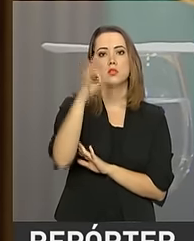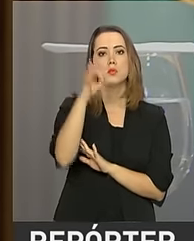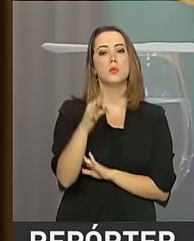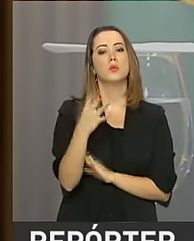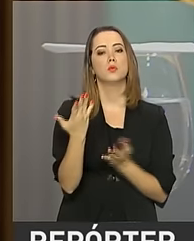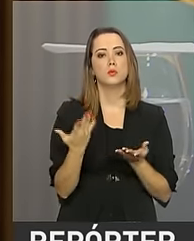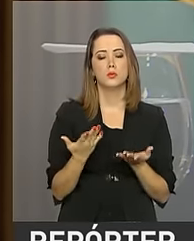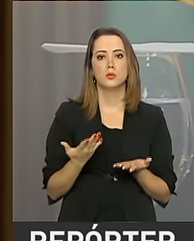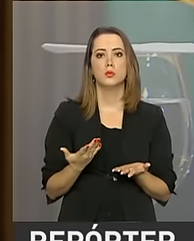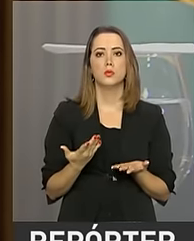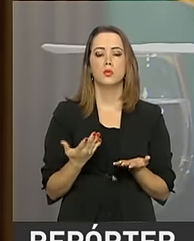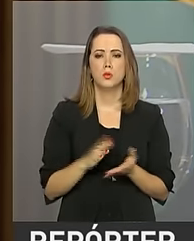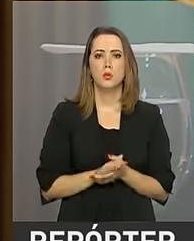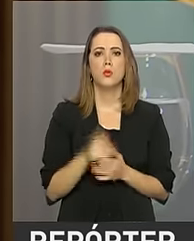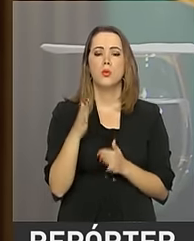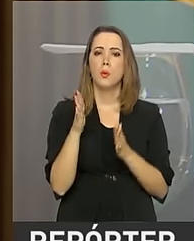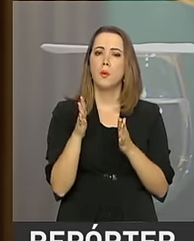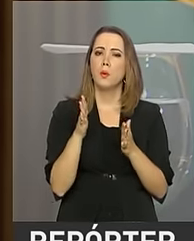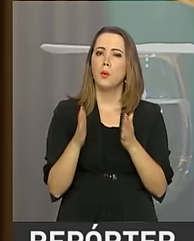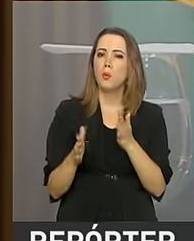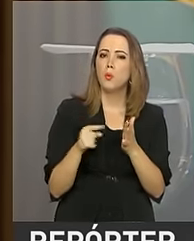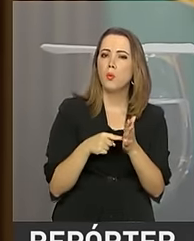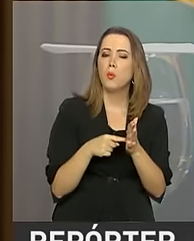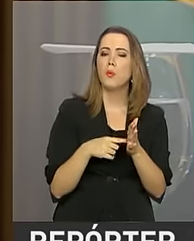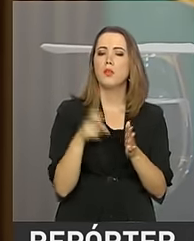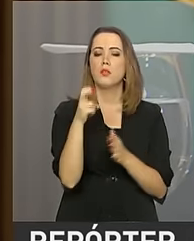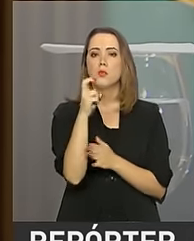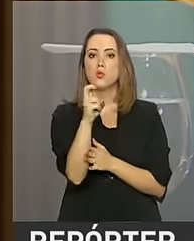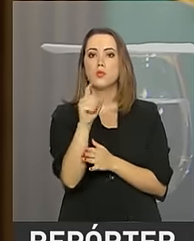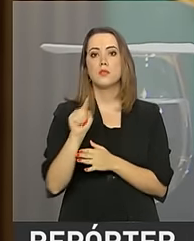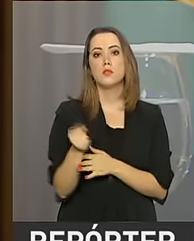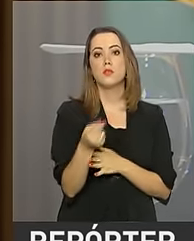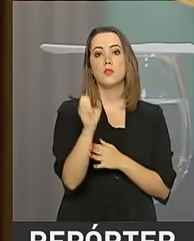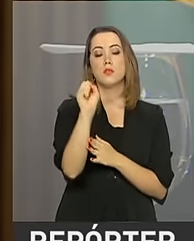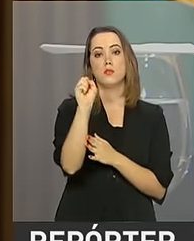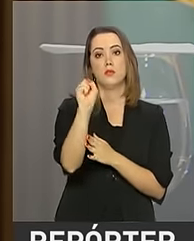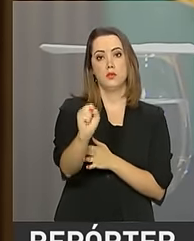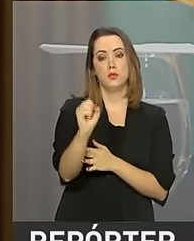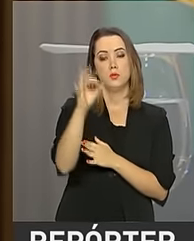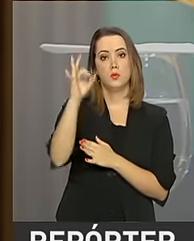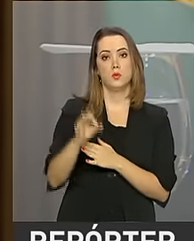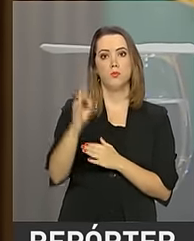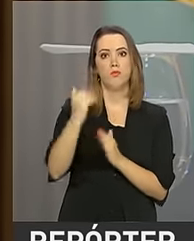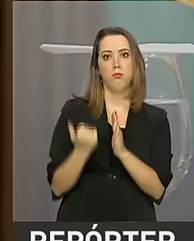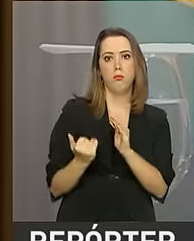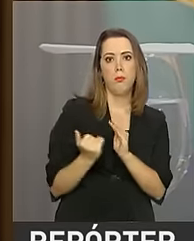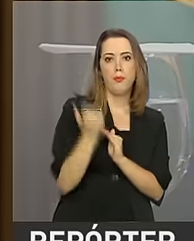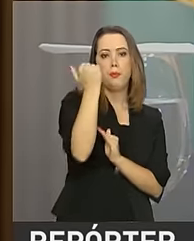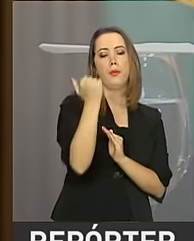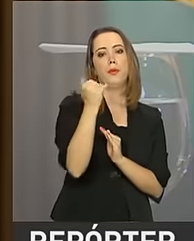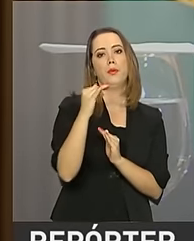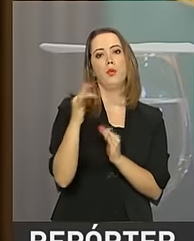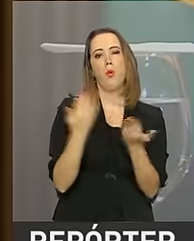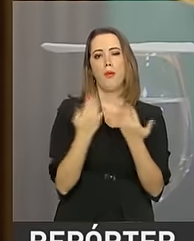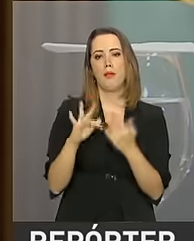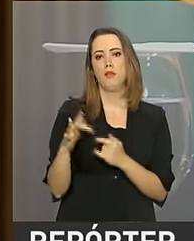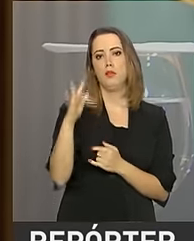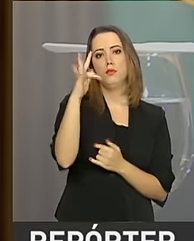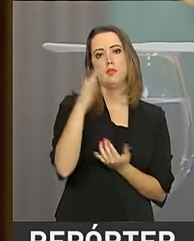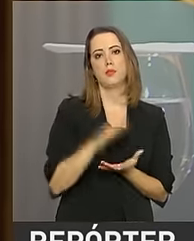percentuais no período e de 5,8% do ano acima da inflação. O que é